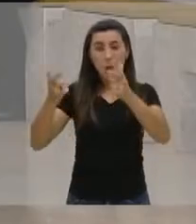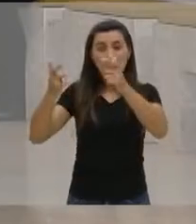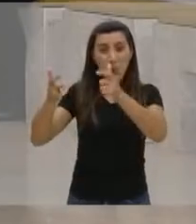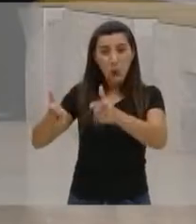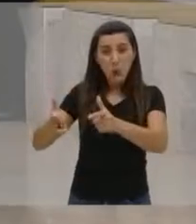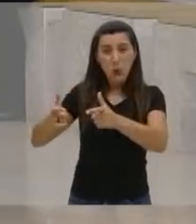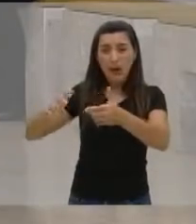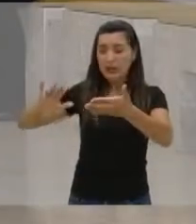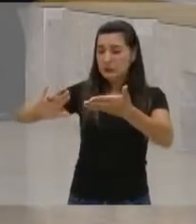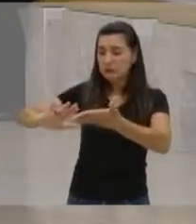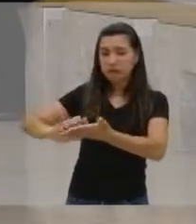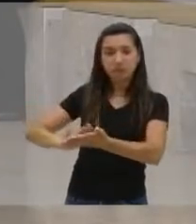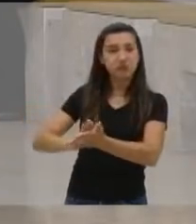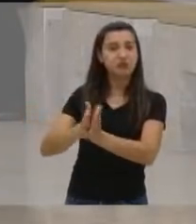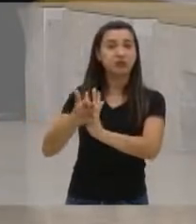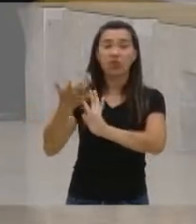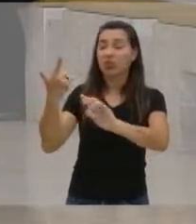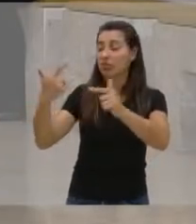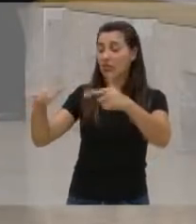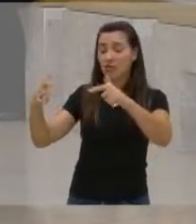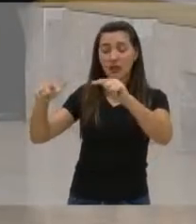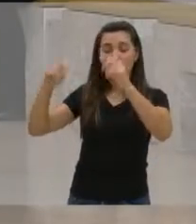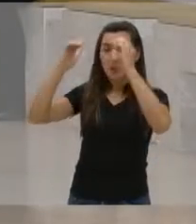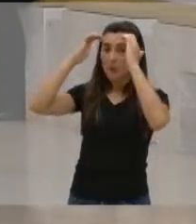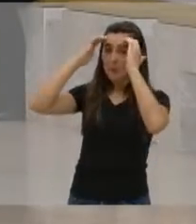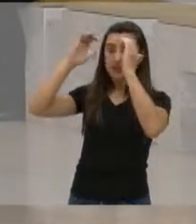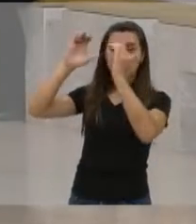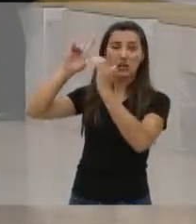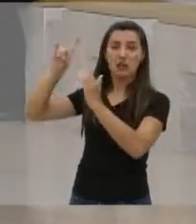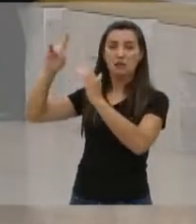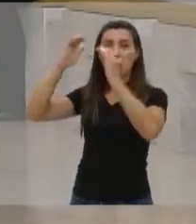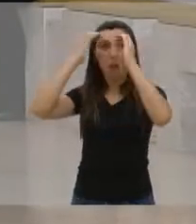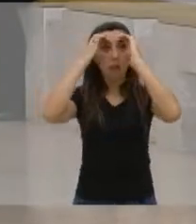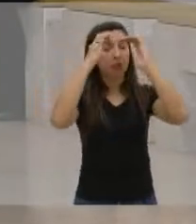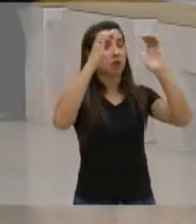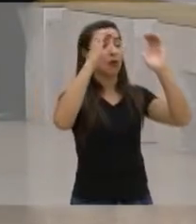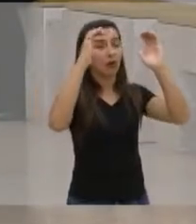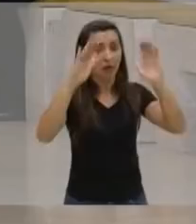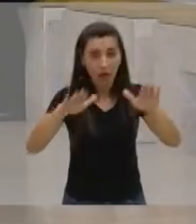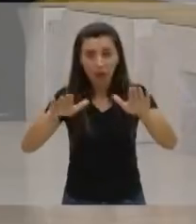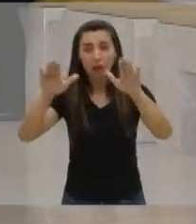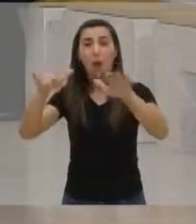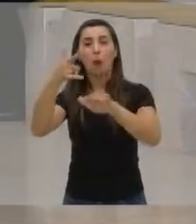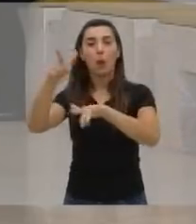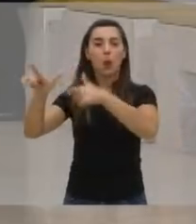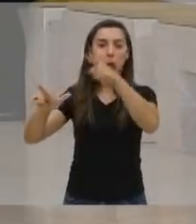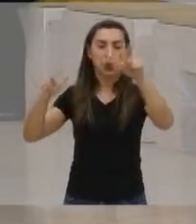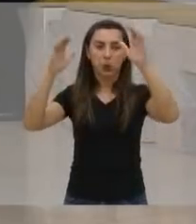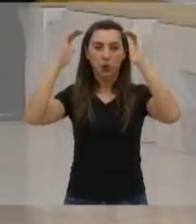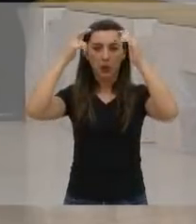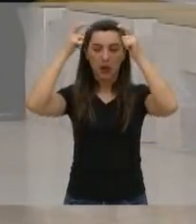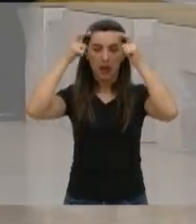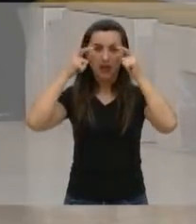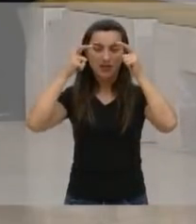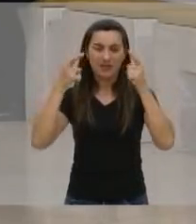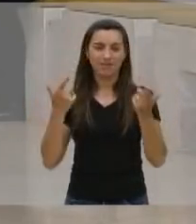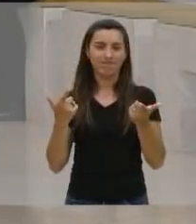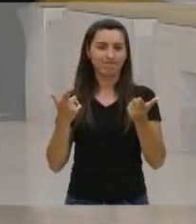porque desobedecendo a Deus, foi obedecer a outros reis. Negaram a